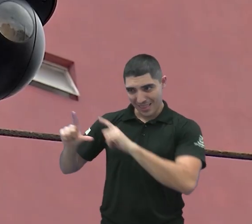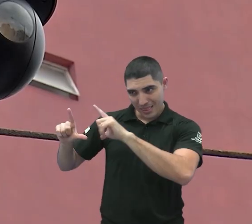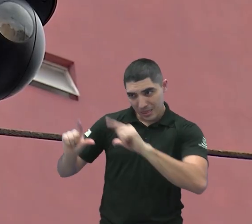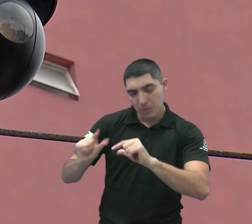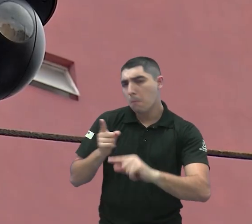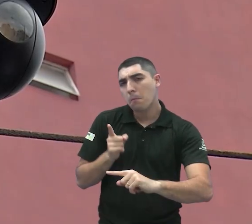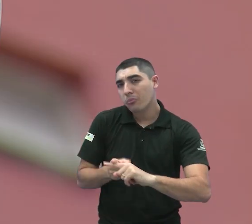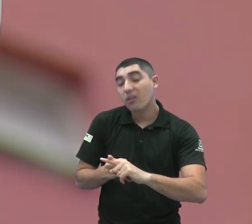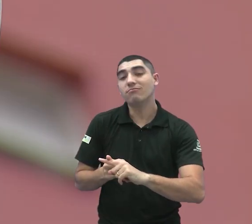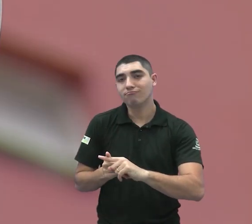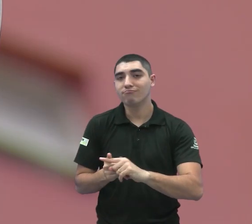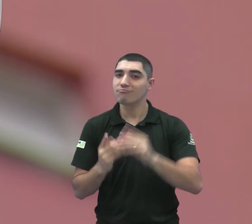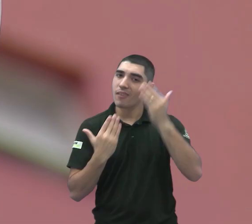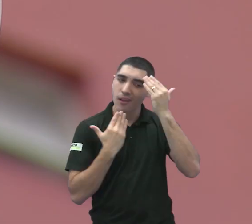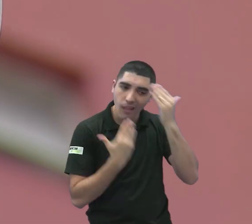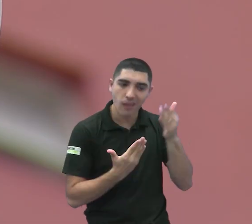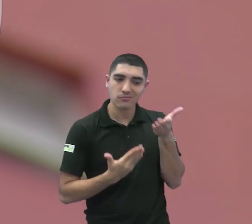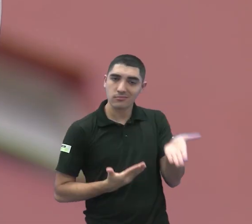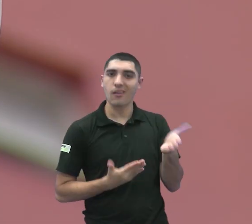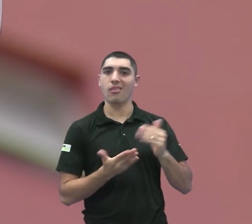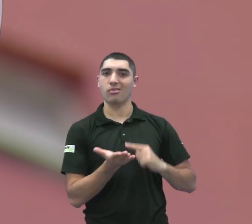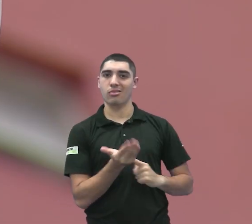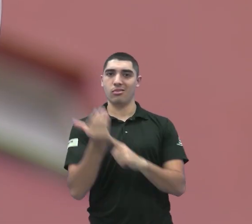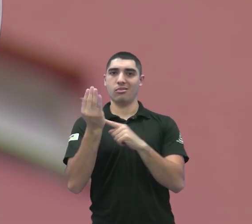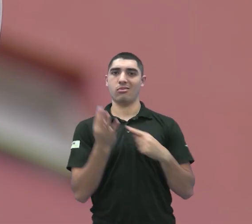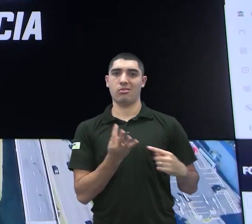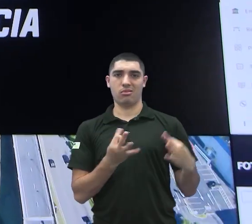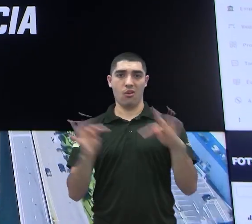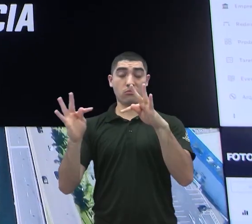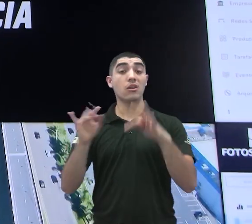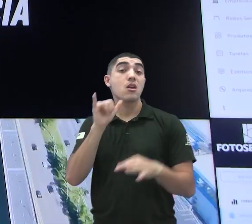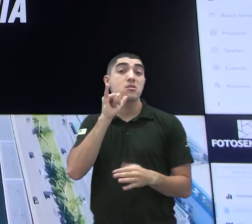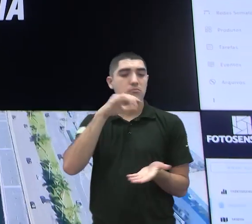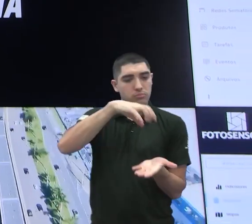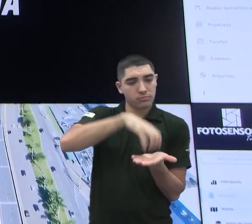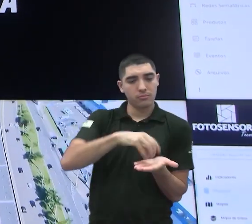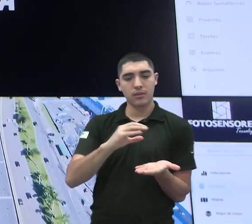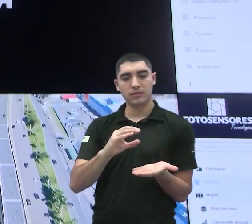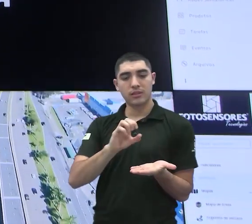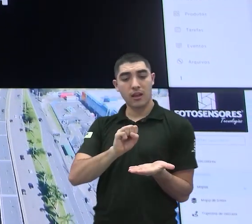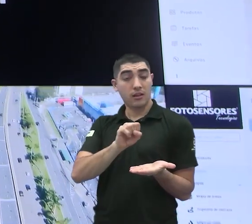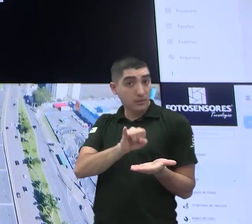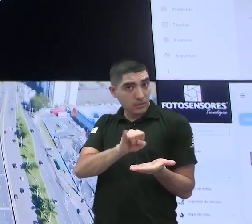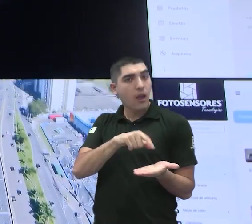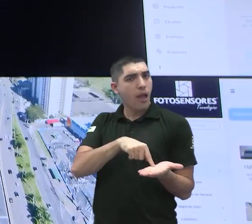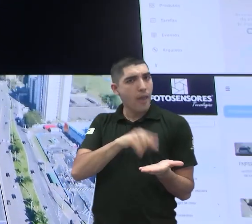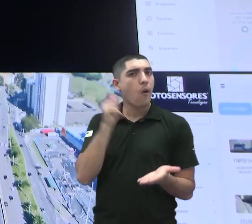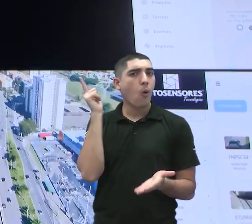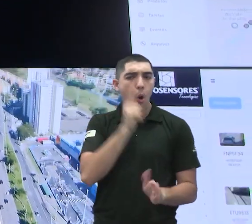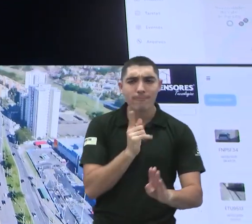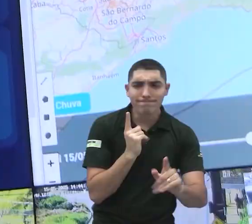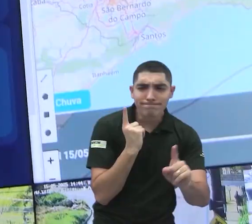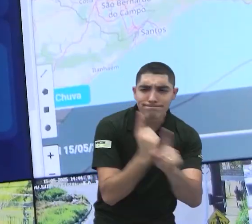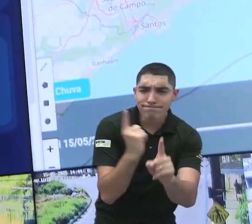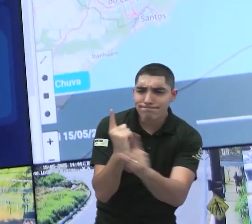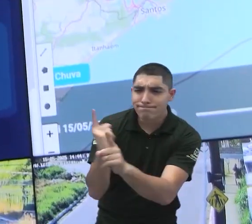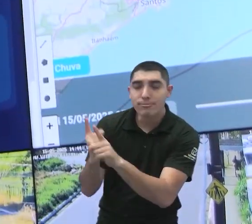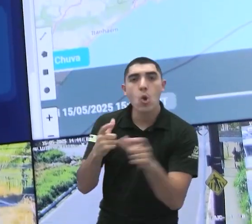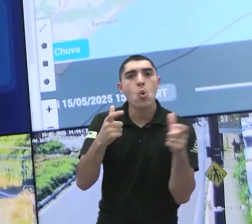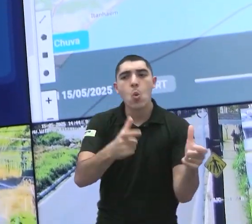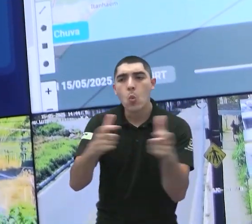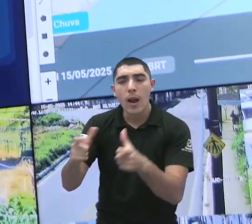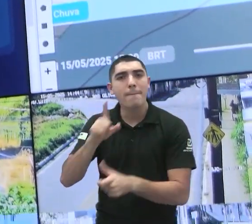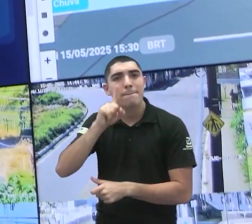pode ser explicado pelo investimento em tecnologia também. O monitoramento feito pelo CSI permite identificar